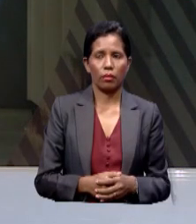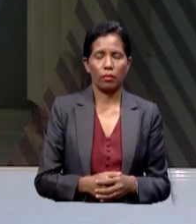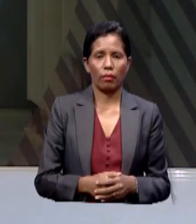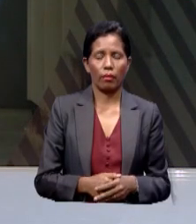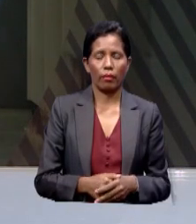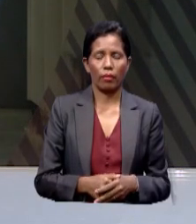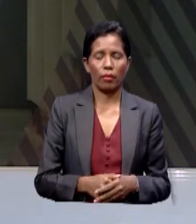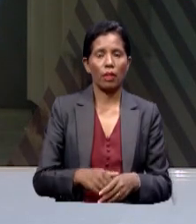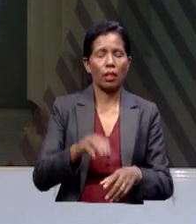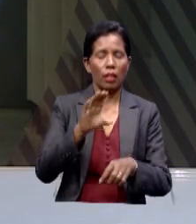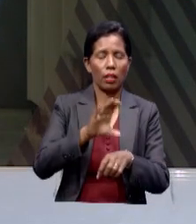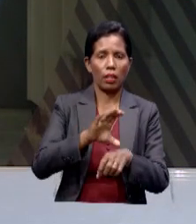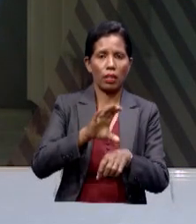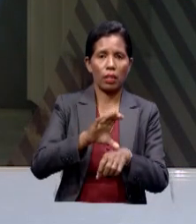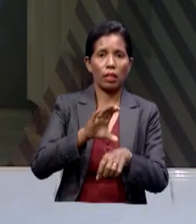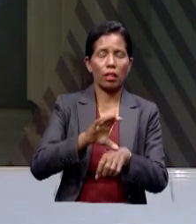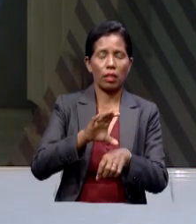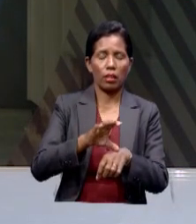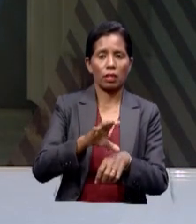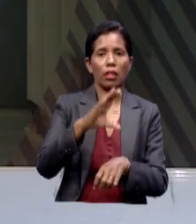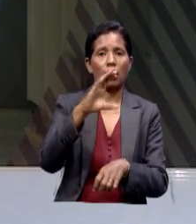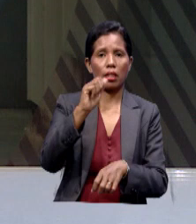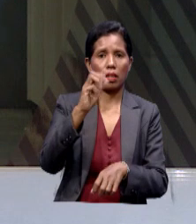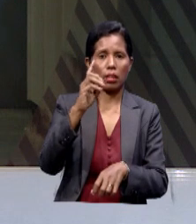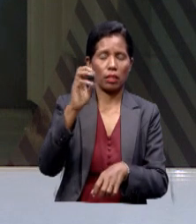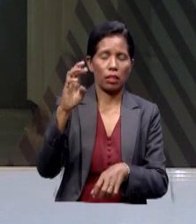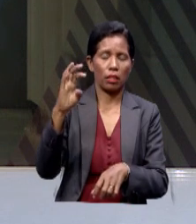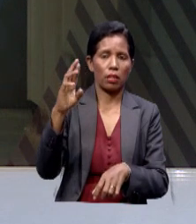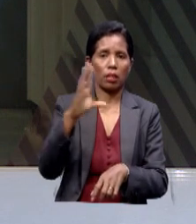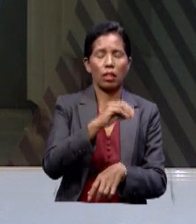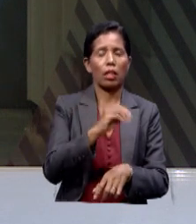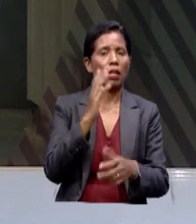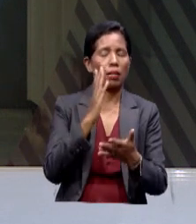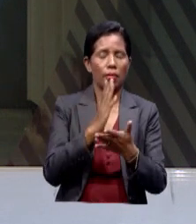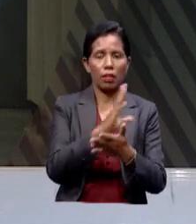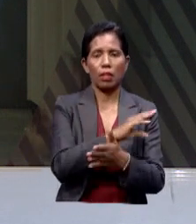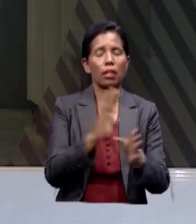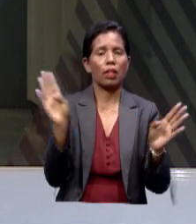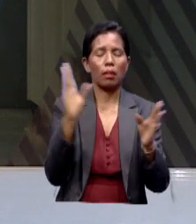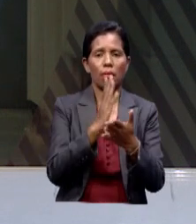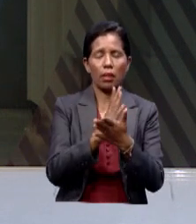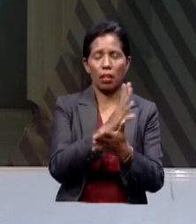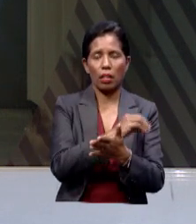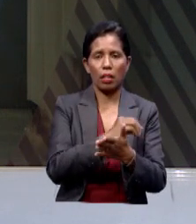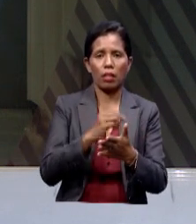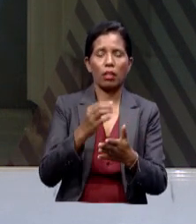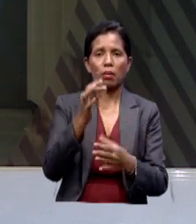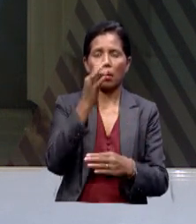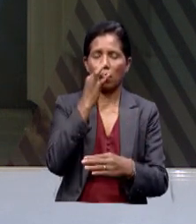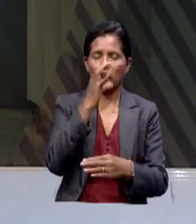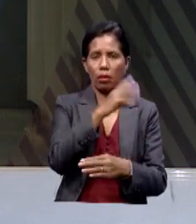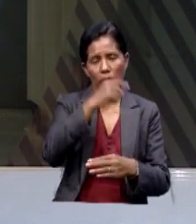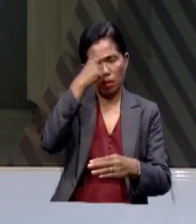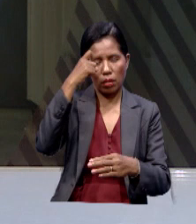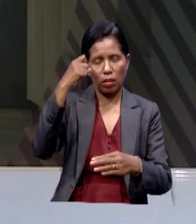Paróquia Nossa Senhora Imaculada Conceição Catedral de Lille cancela sacramento batismo na primeira comunhão, tamba parco